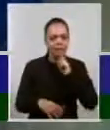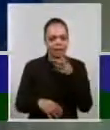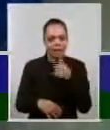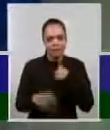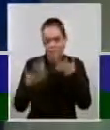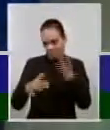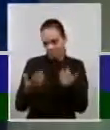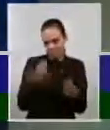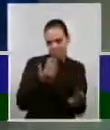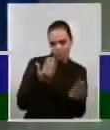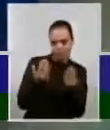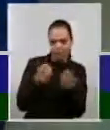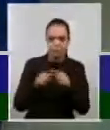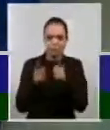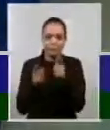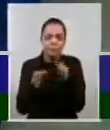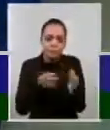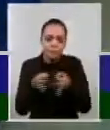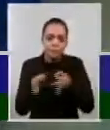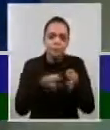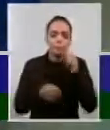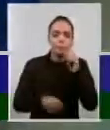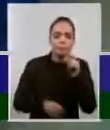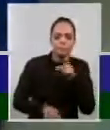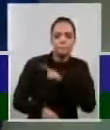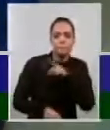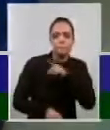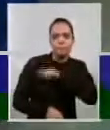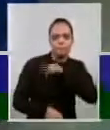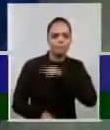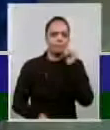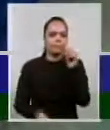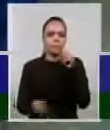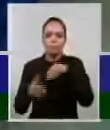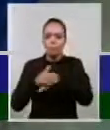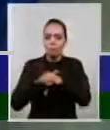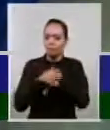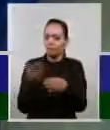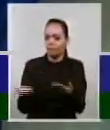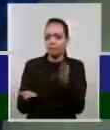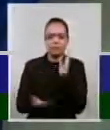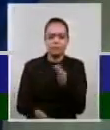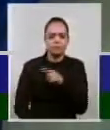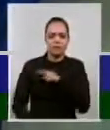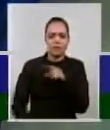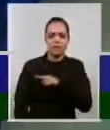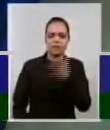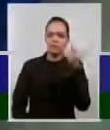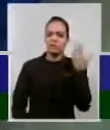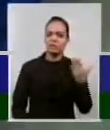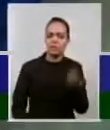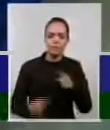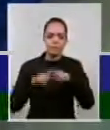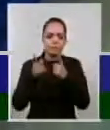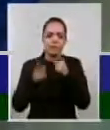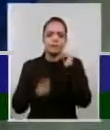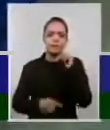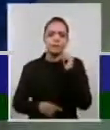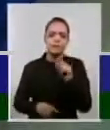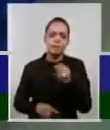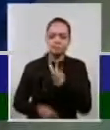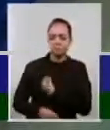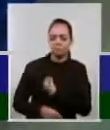fazer comparações, mas um projeto que estava engavetado, já existia, mas